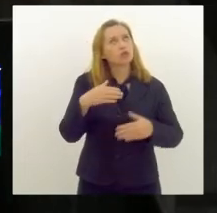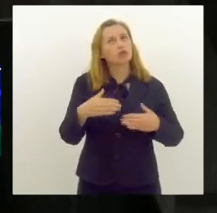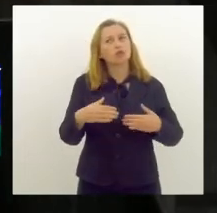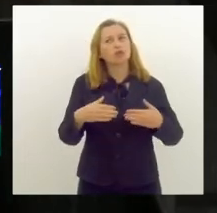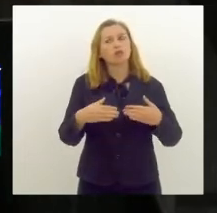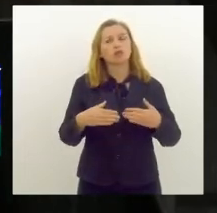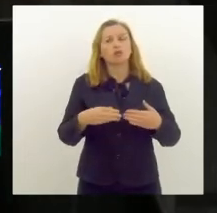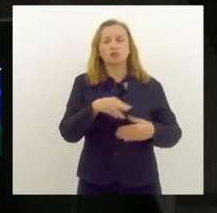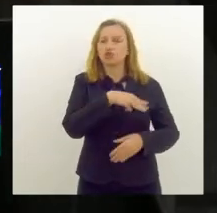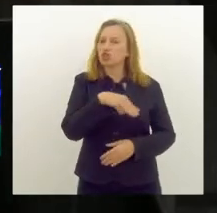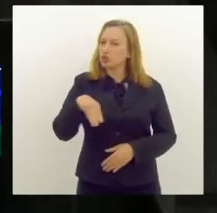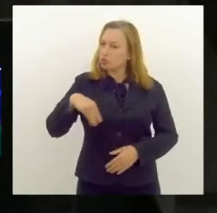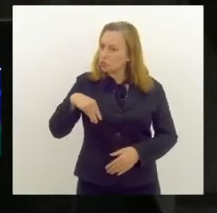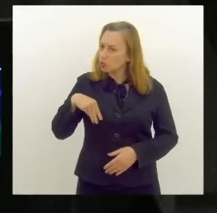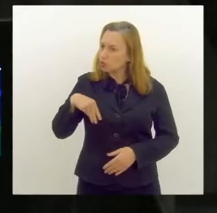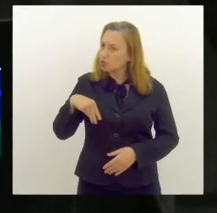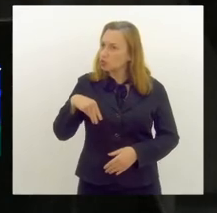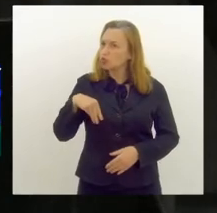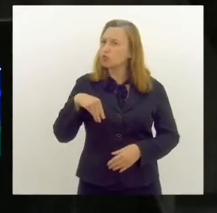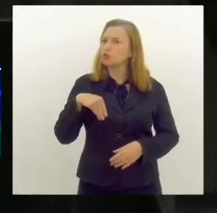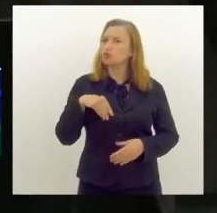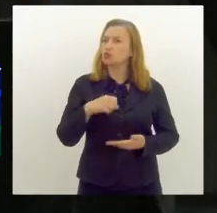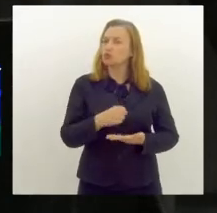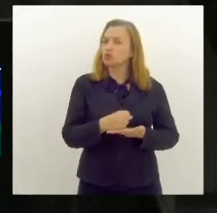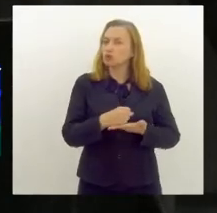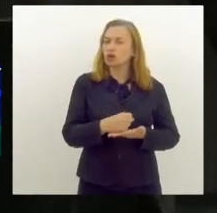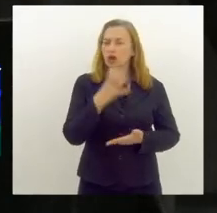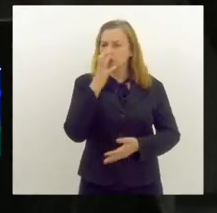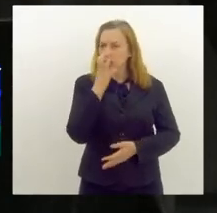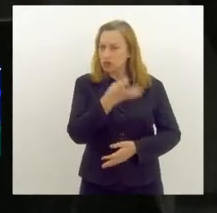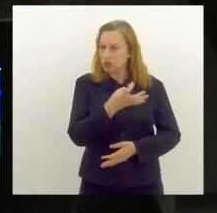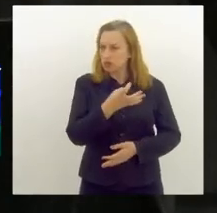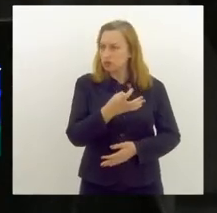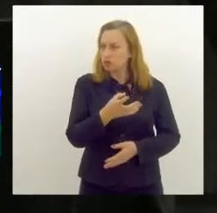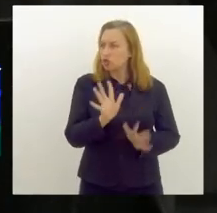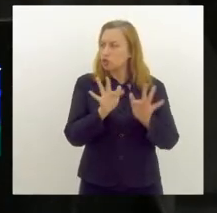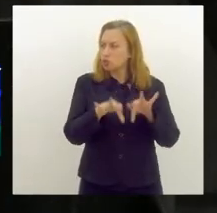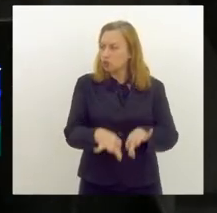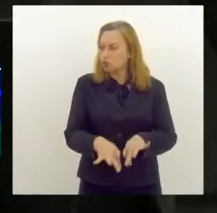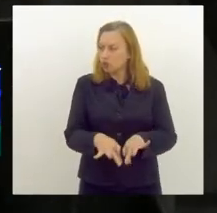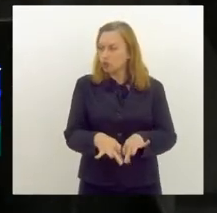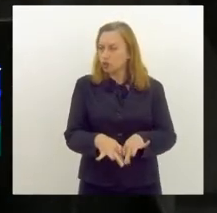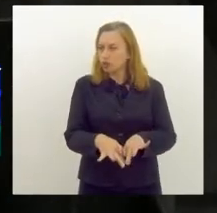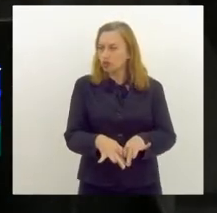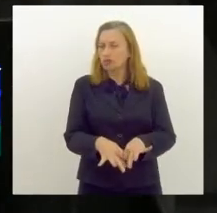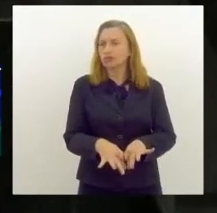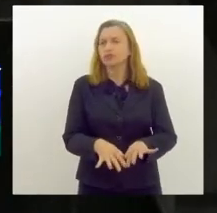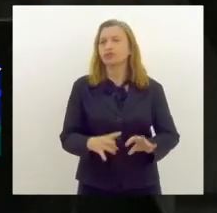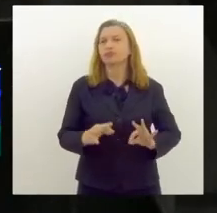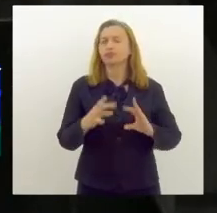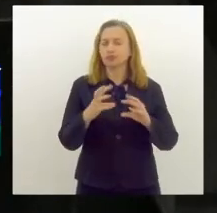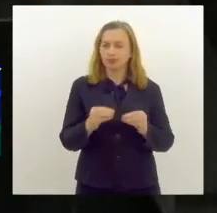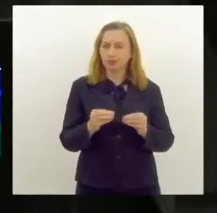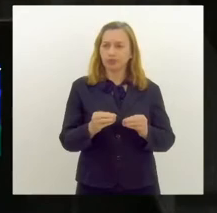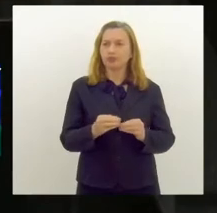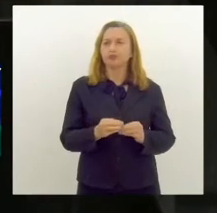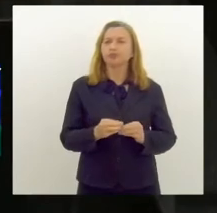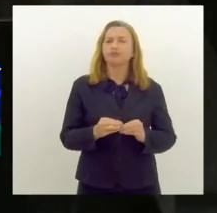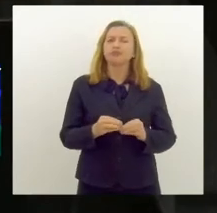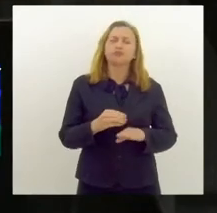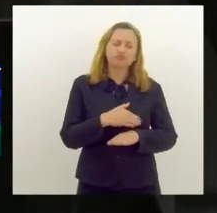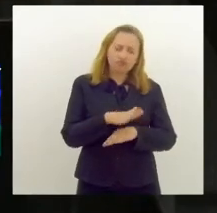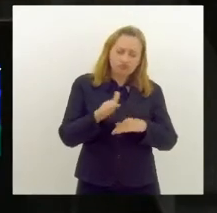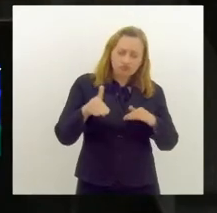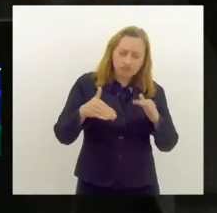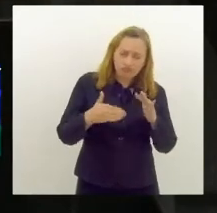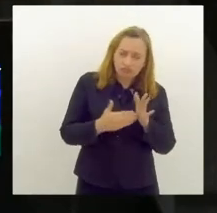Público fôssemos, sustentando a acusação. E, no fim desse procedimento, com todos